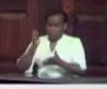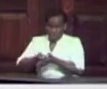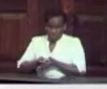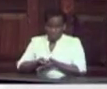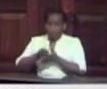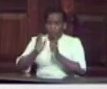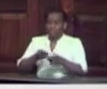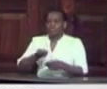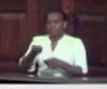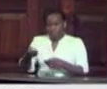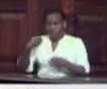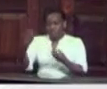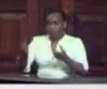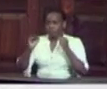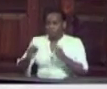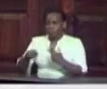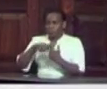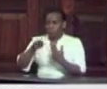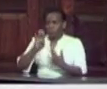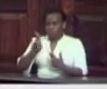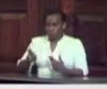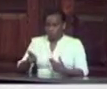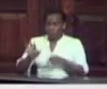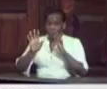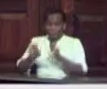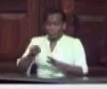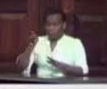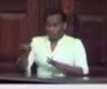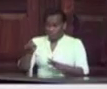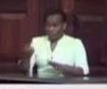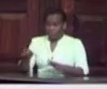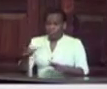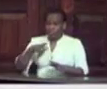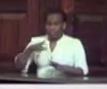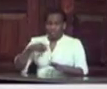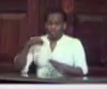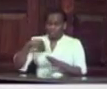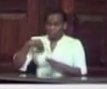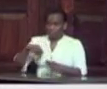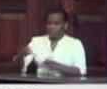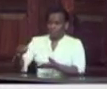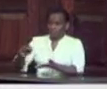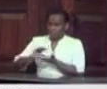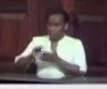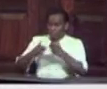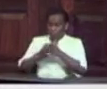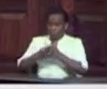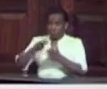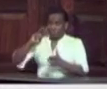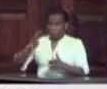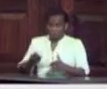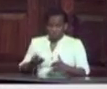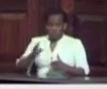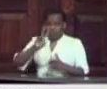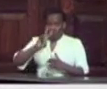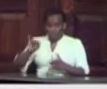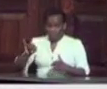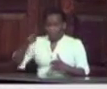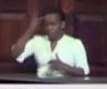o bilhete único, e aquele que recebe até R$ 3.000 vai ter